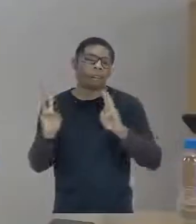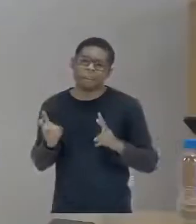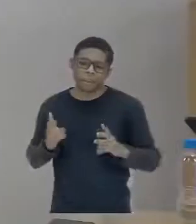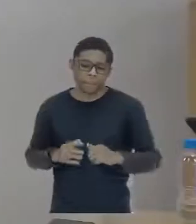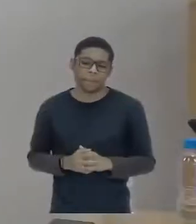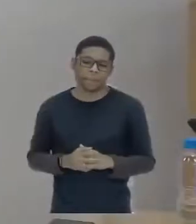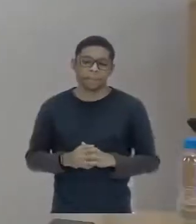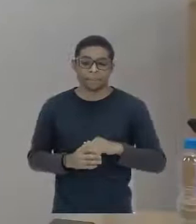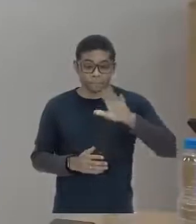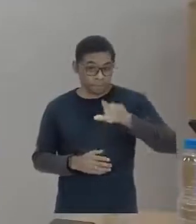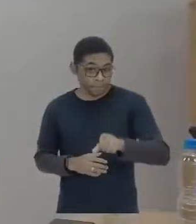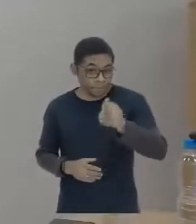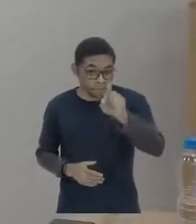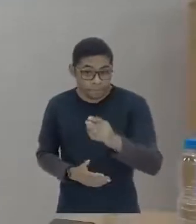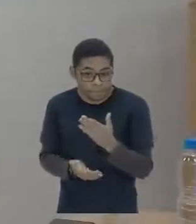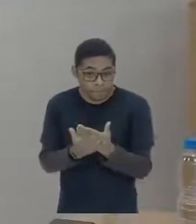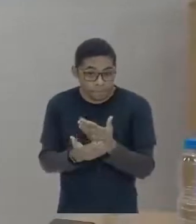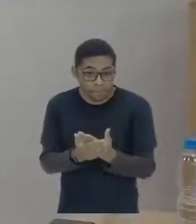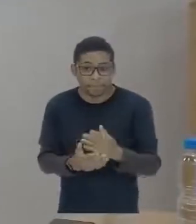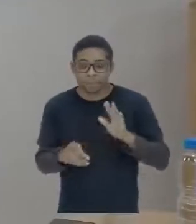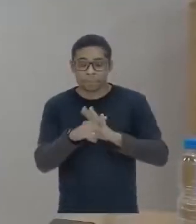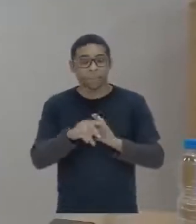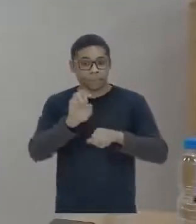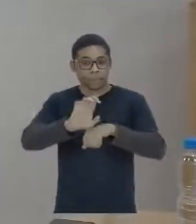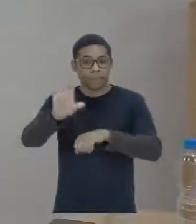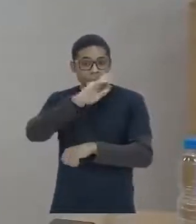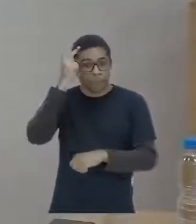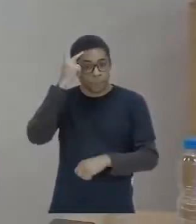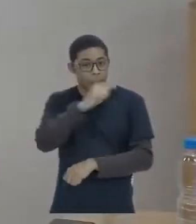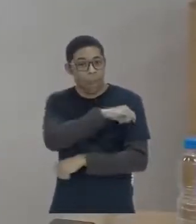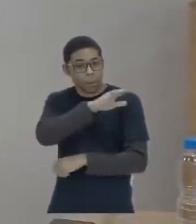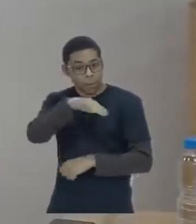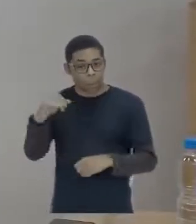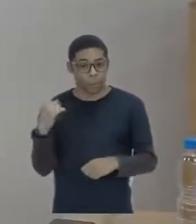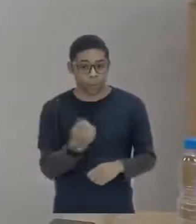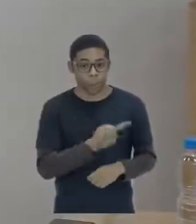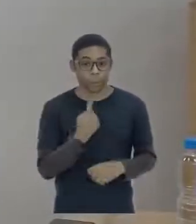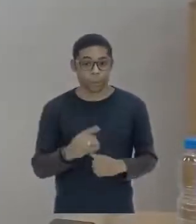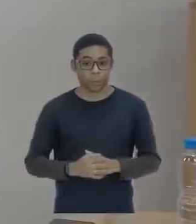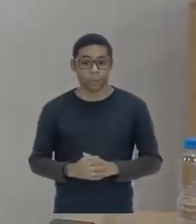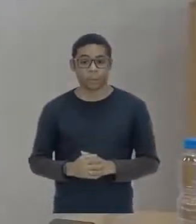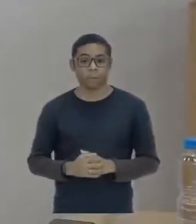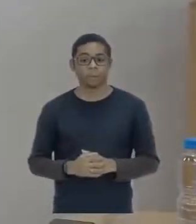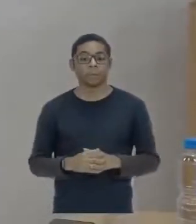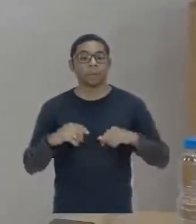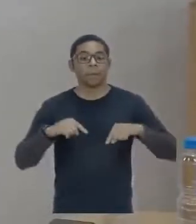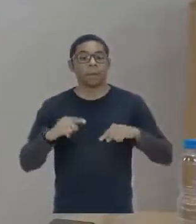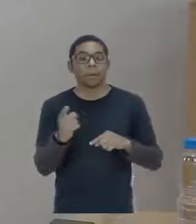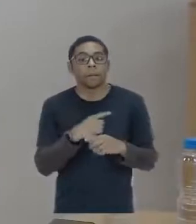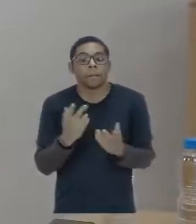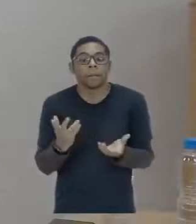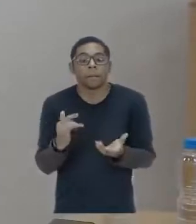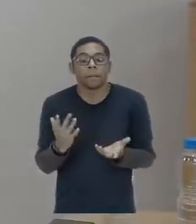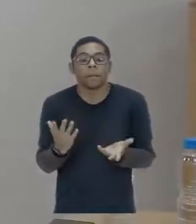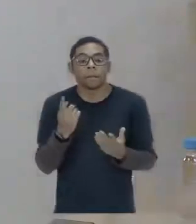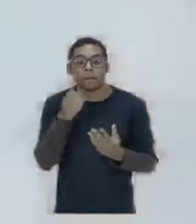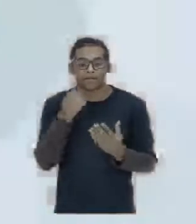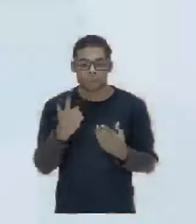você, queridíssimo estudante do estado de São Paulo, aluno nosso, querido, vai fazer o que agora? Na